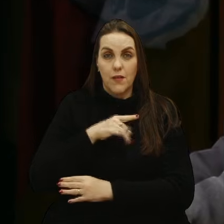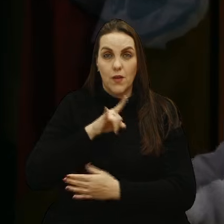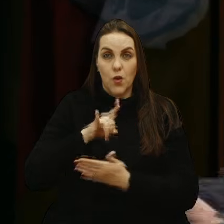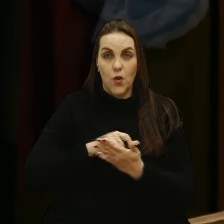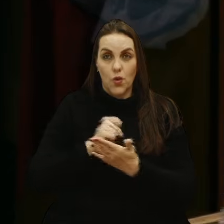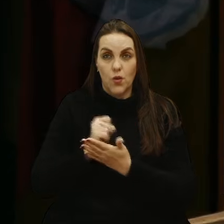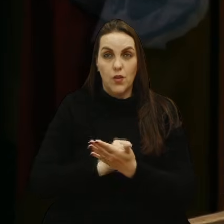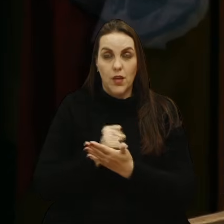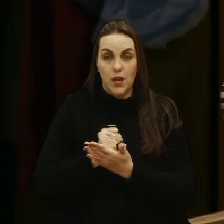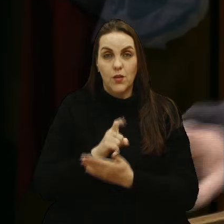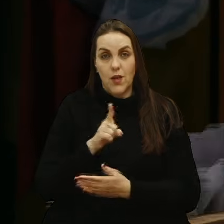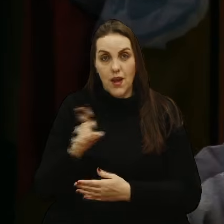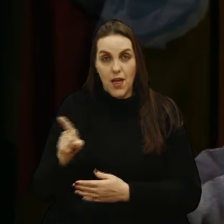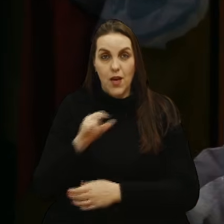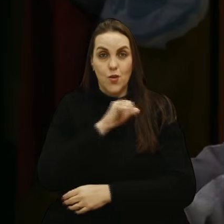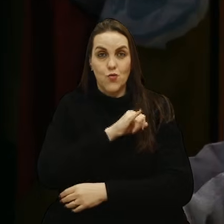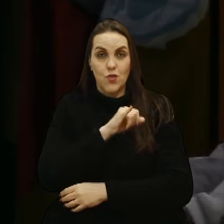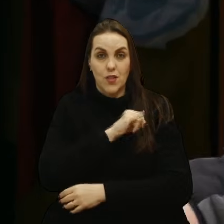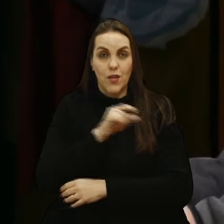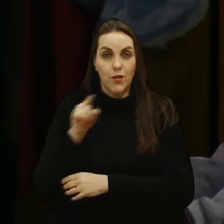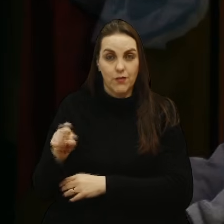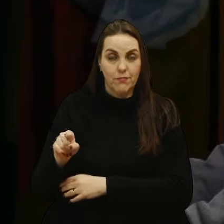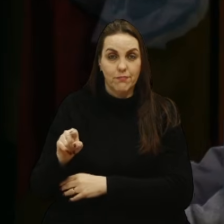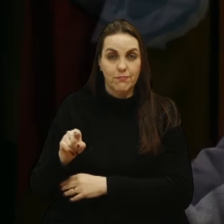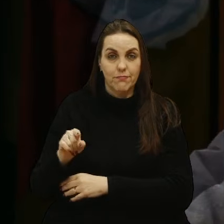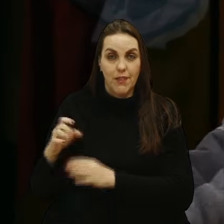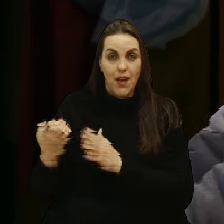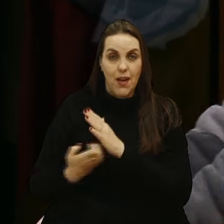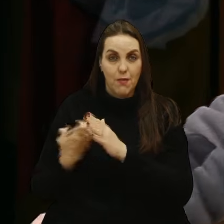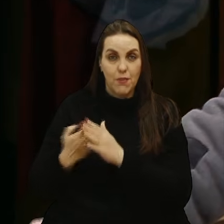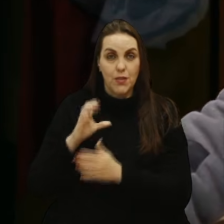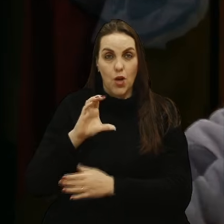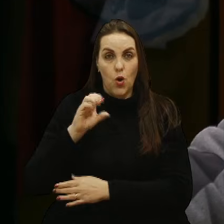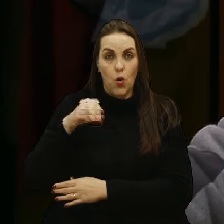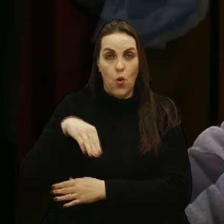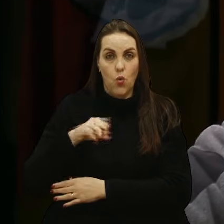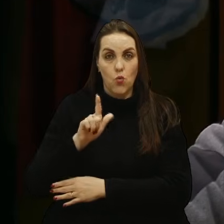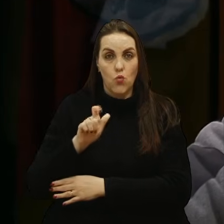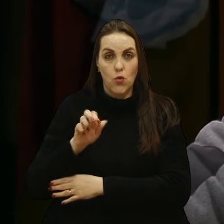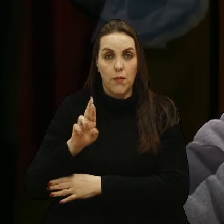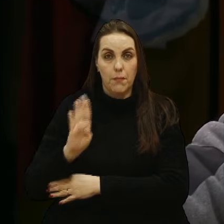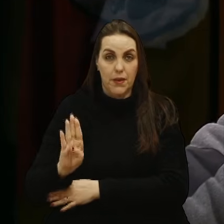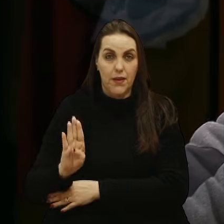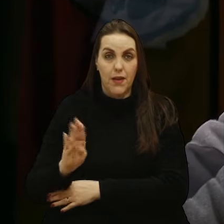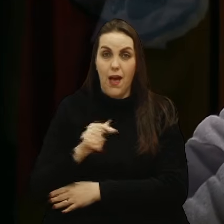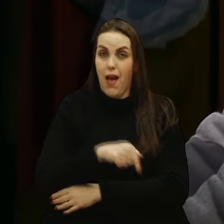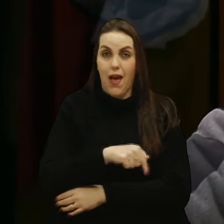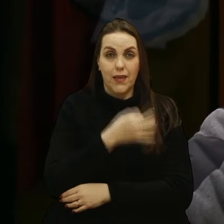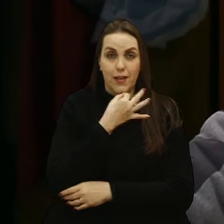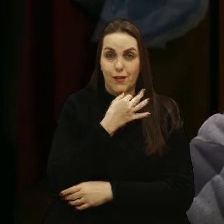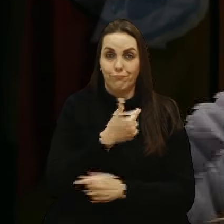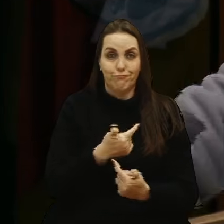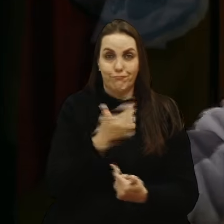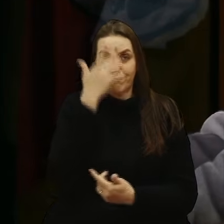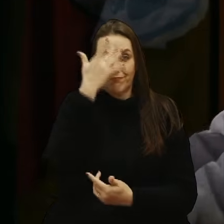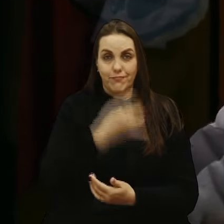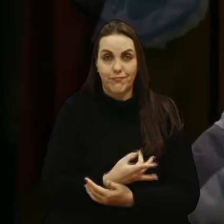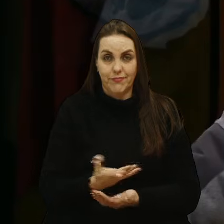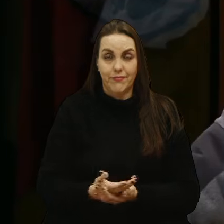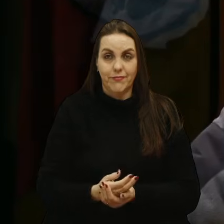município do Rio de Janeiro. A nossa Procuradoria não entende. E nada me espanta porque o secretário Adriano Taca deu um parecer falando que